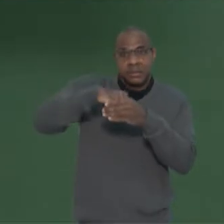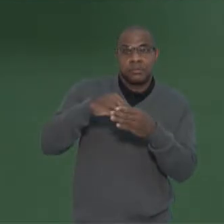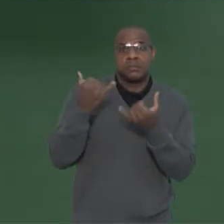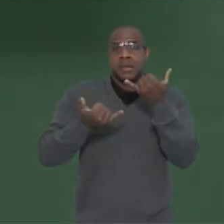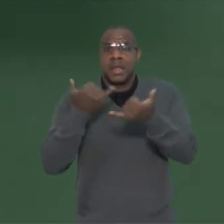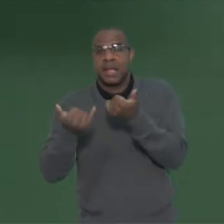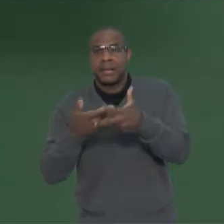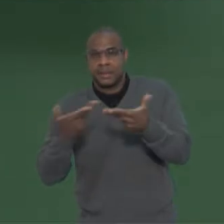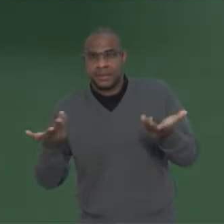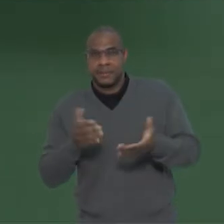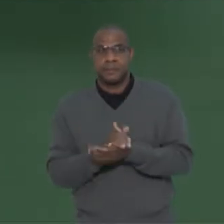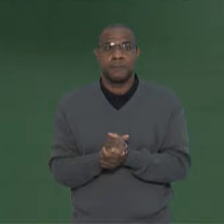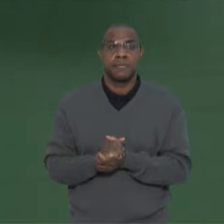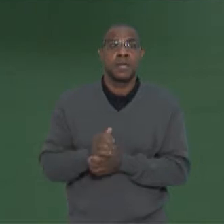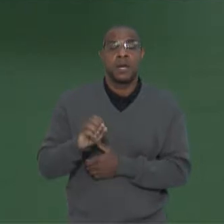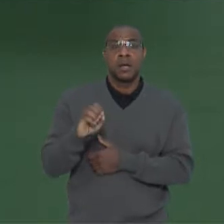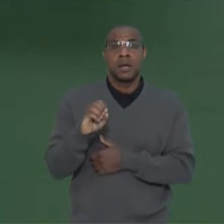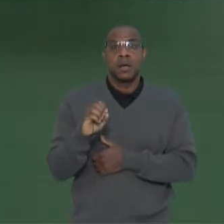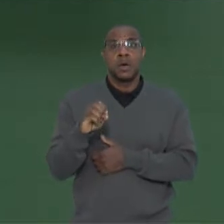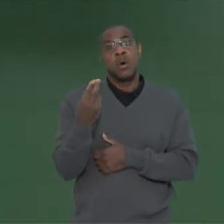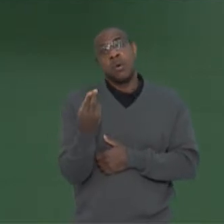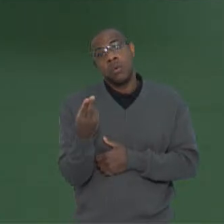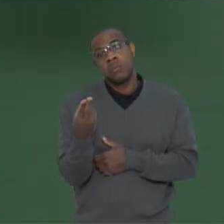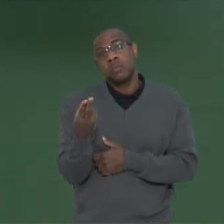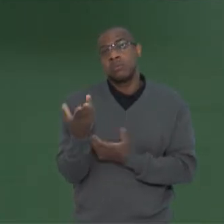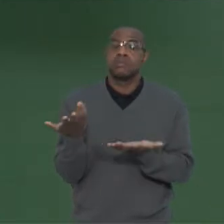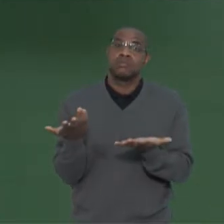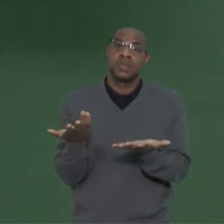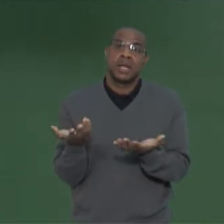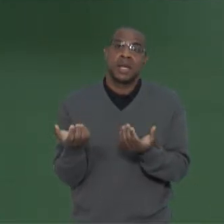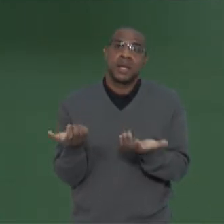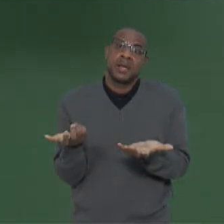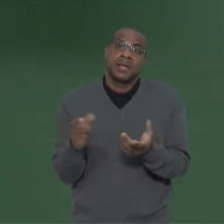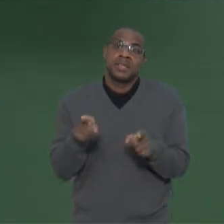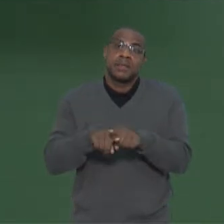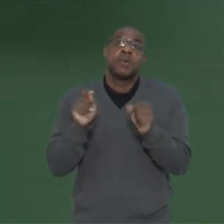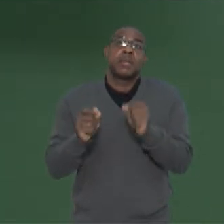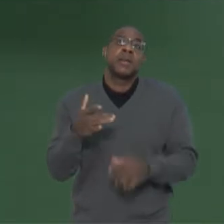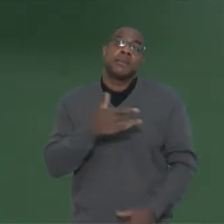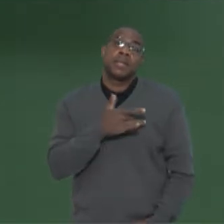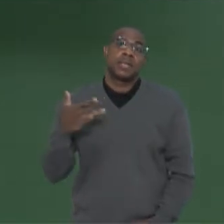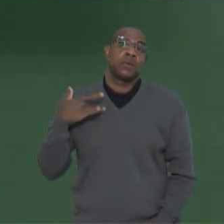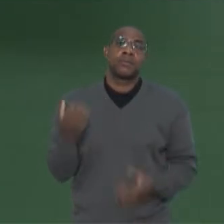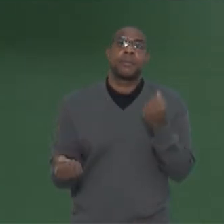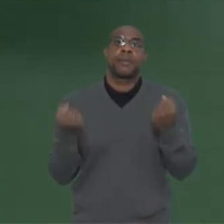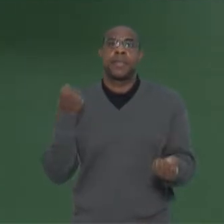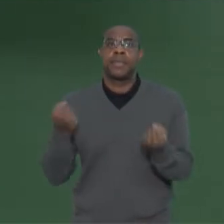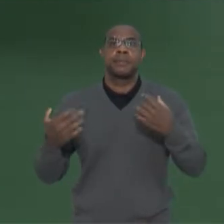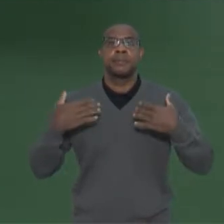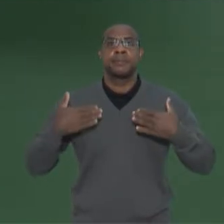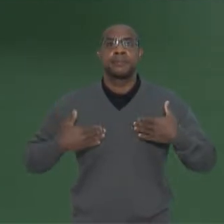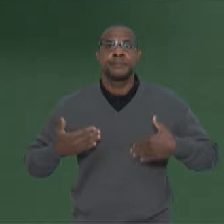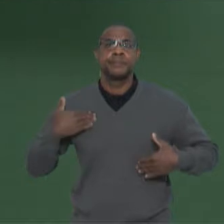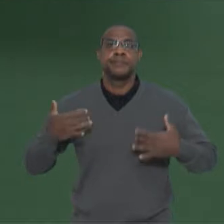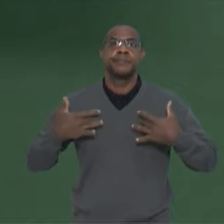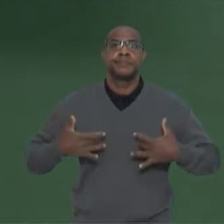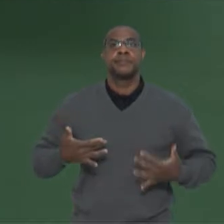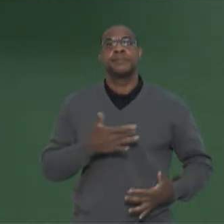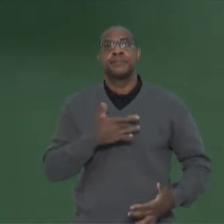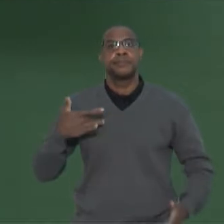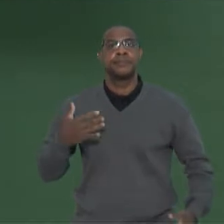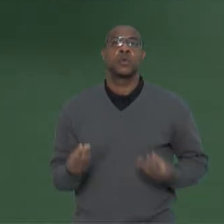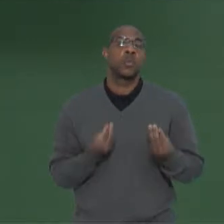entretenimento. O exercício físico, atividade física para a saúde, né? Por lo comum, al